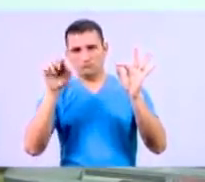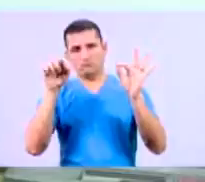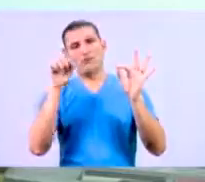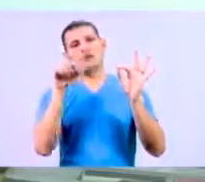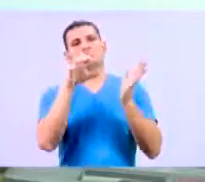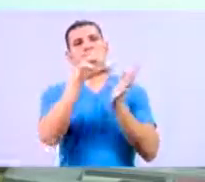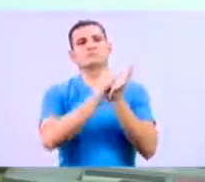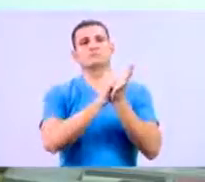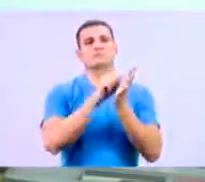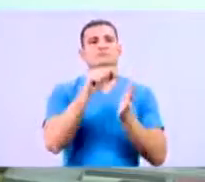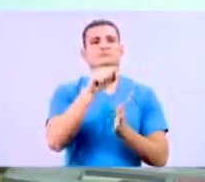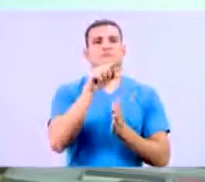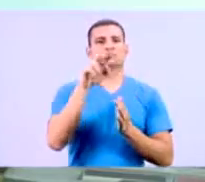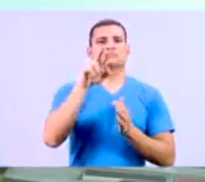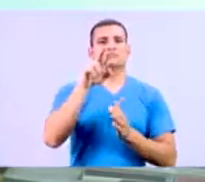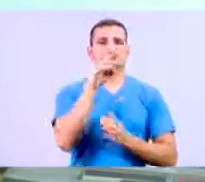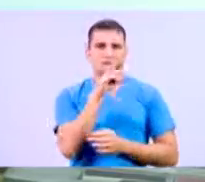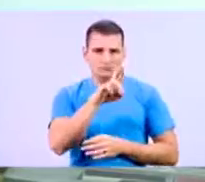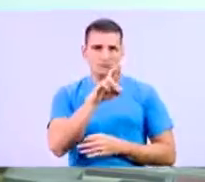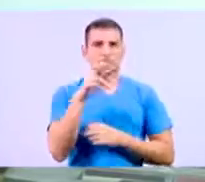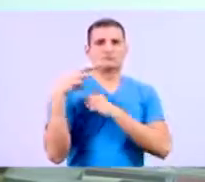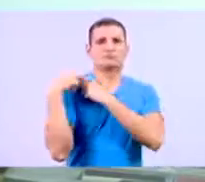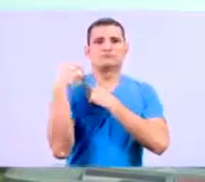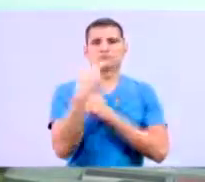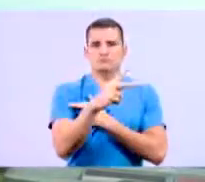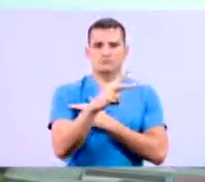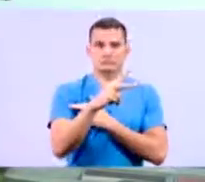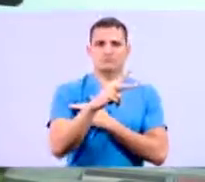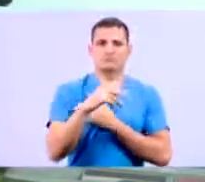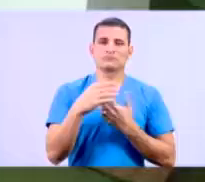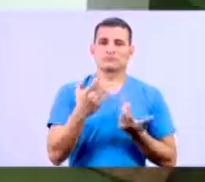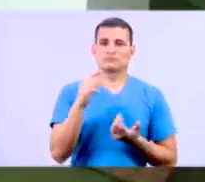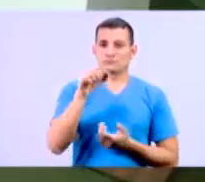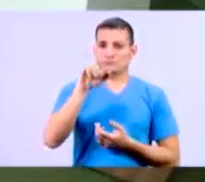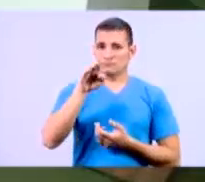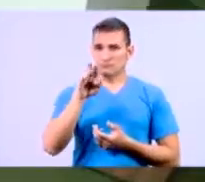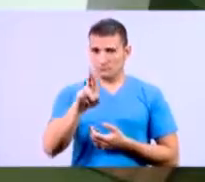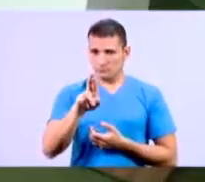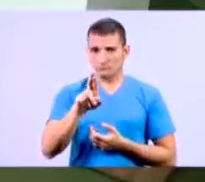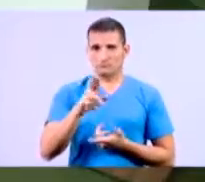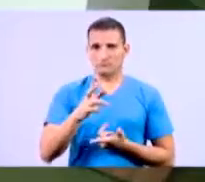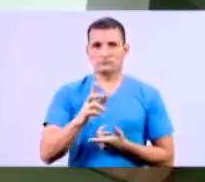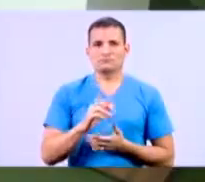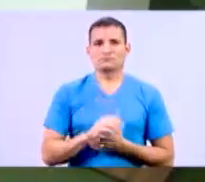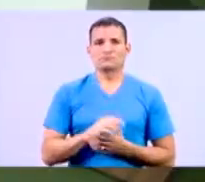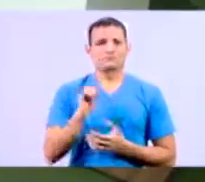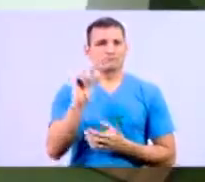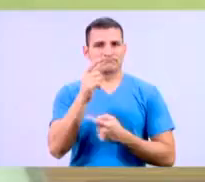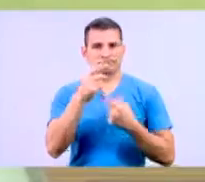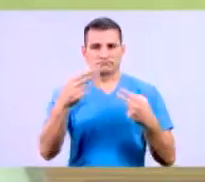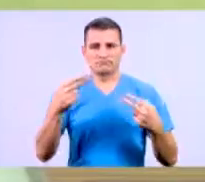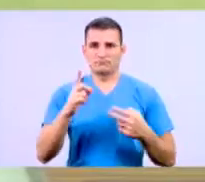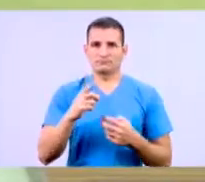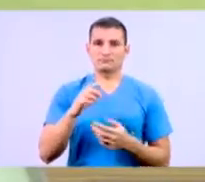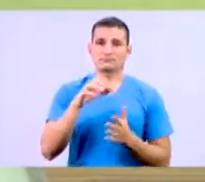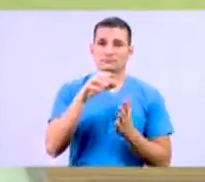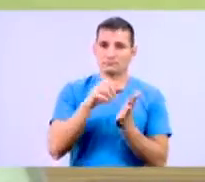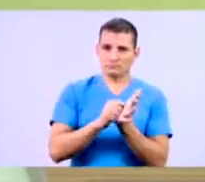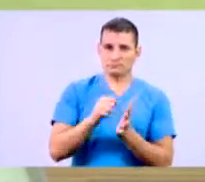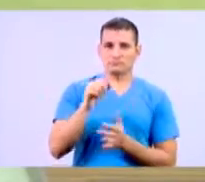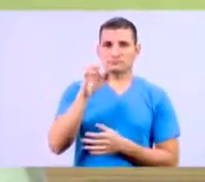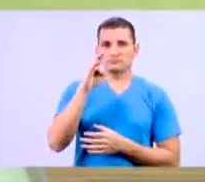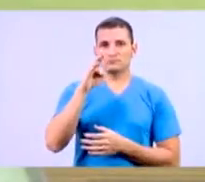professor, é interessante que a gente fala, o .br não é pouca coisa, né? Não é pouca coisa. E o Registro BR